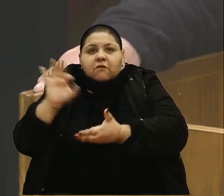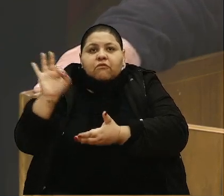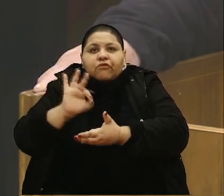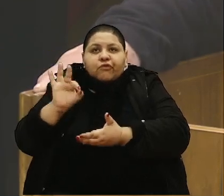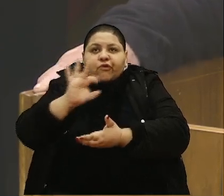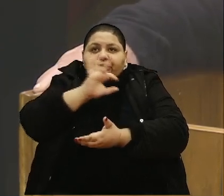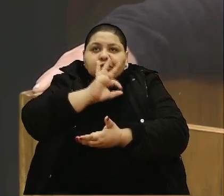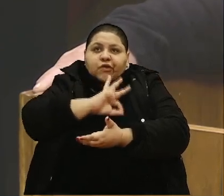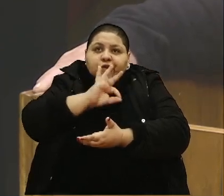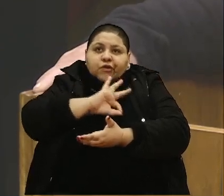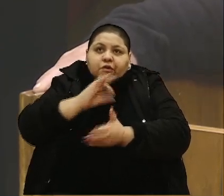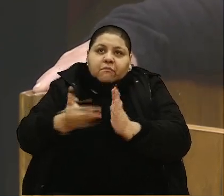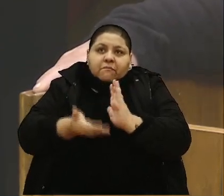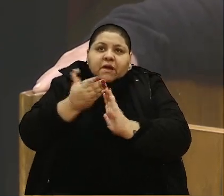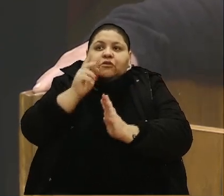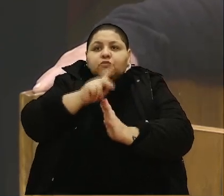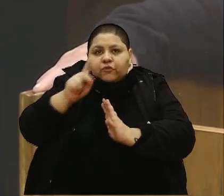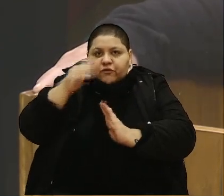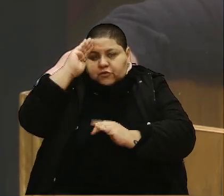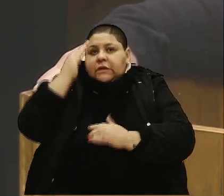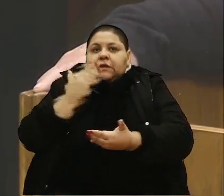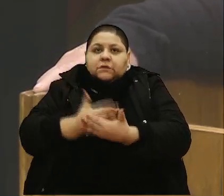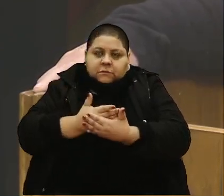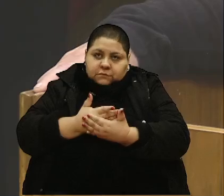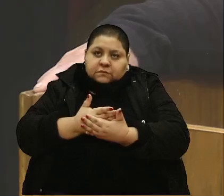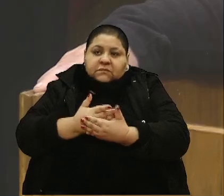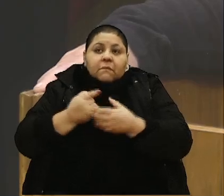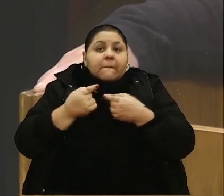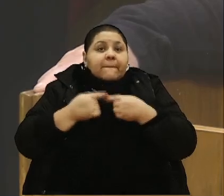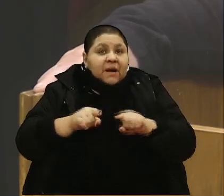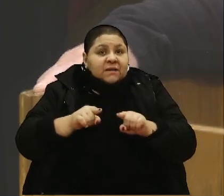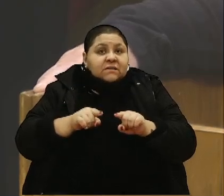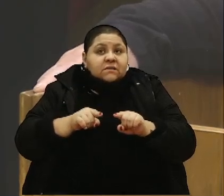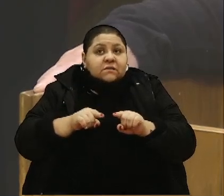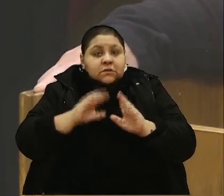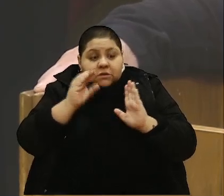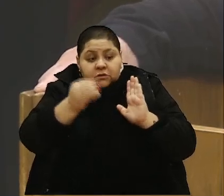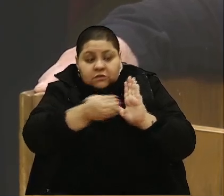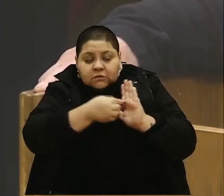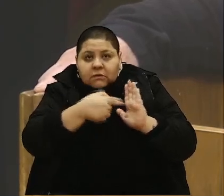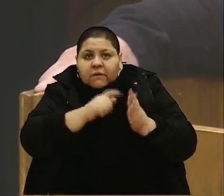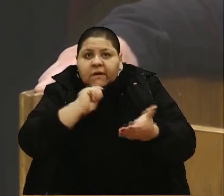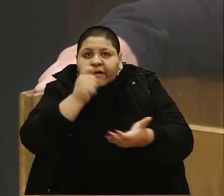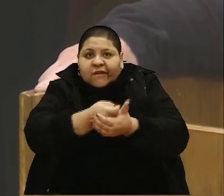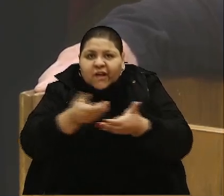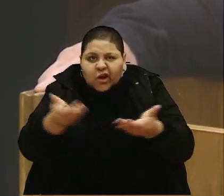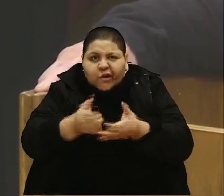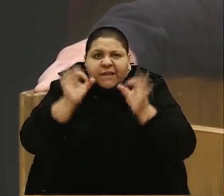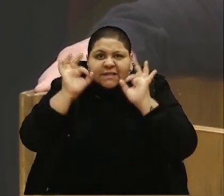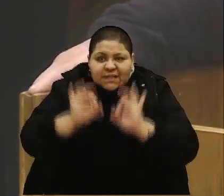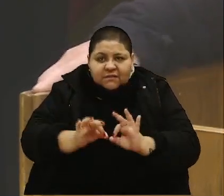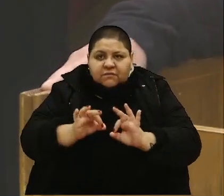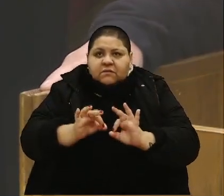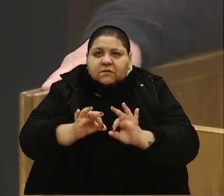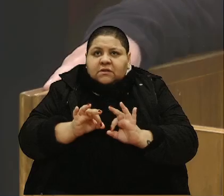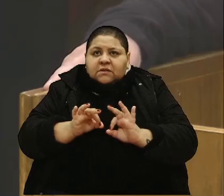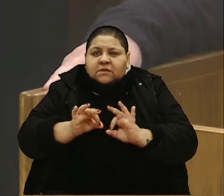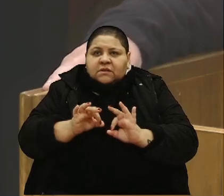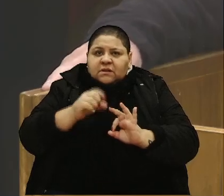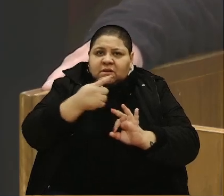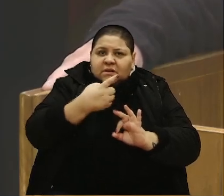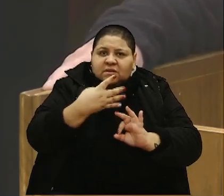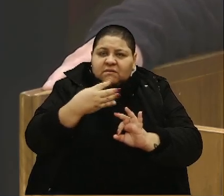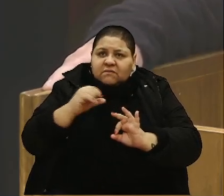Ganhamos bem mais que um professor, sem dúvida nenhuma. Mas está lá, estamos pagando. Agora, é justo que 140